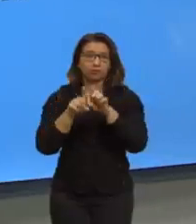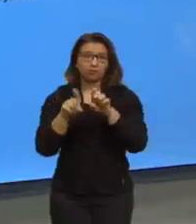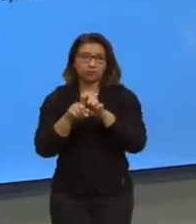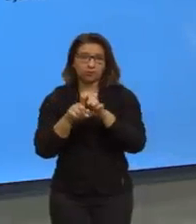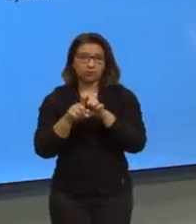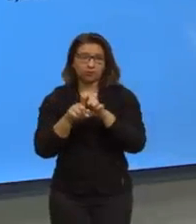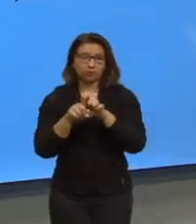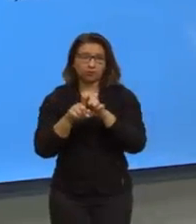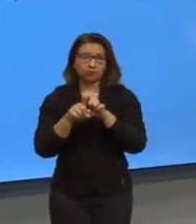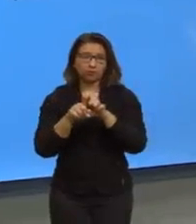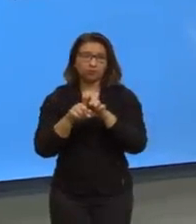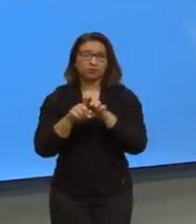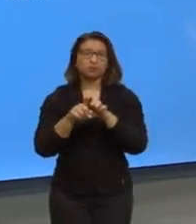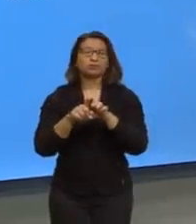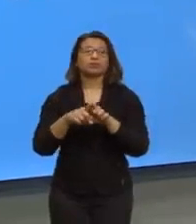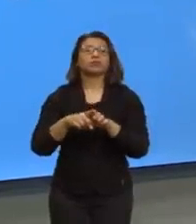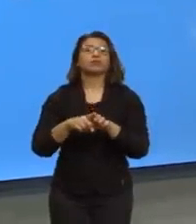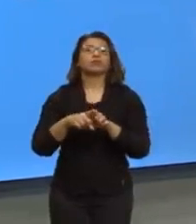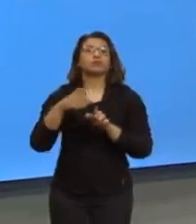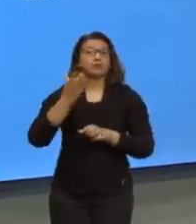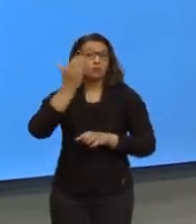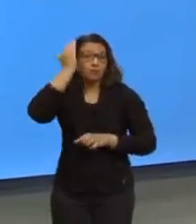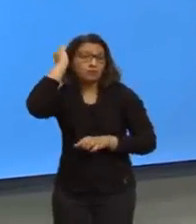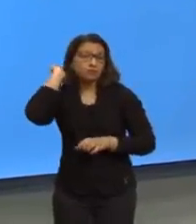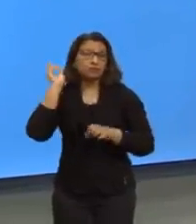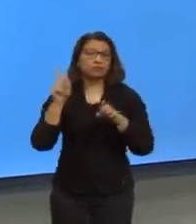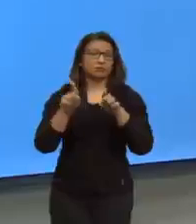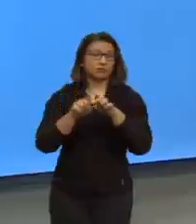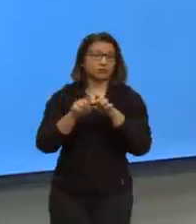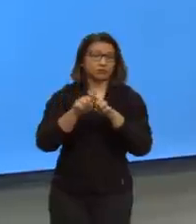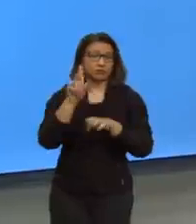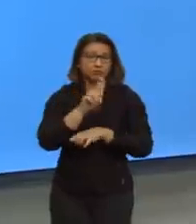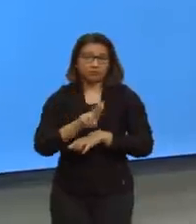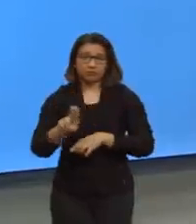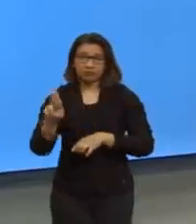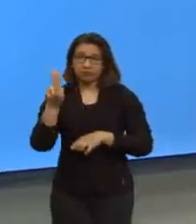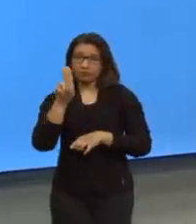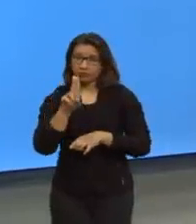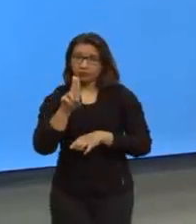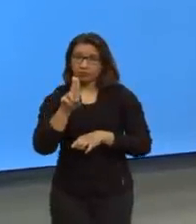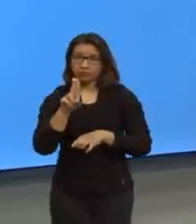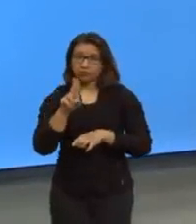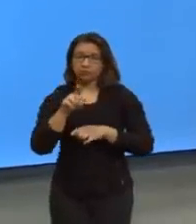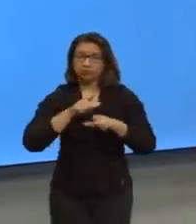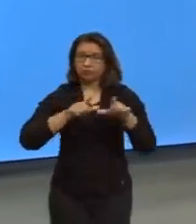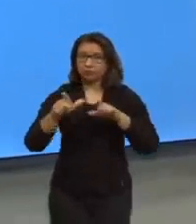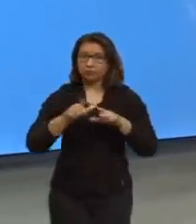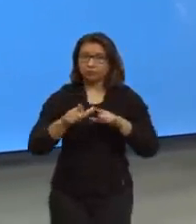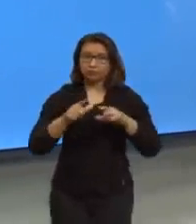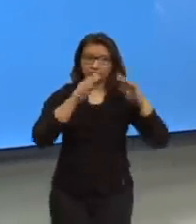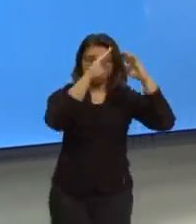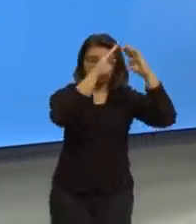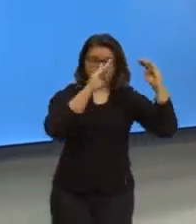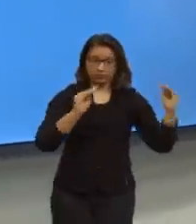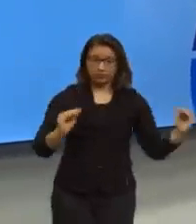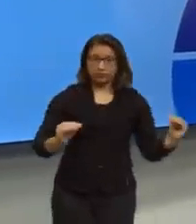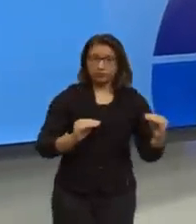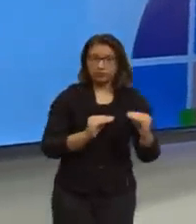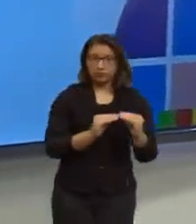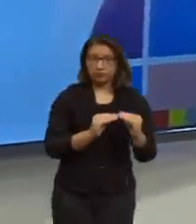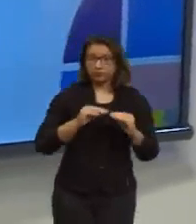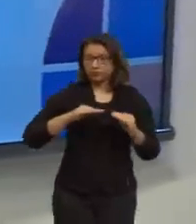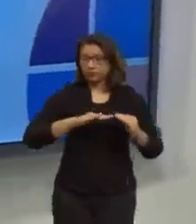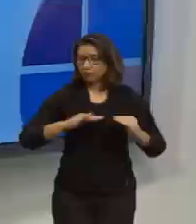que o Pitágoras também estava debruçado em cima dessas questões das sombras, lá das pirâmides, certo? Então, se